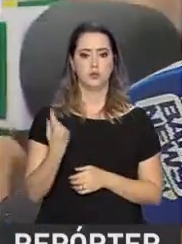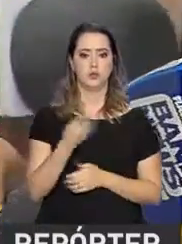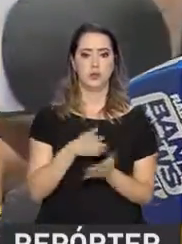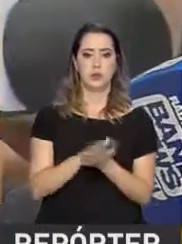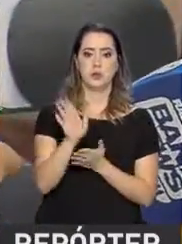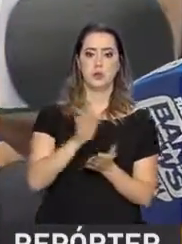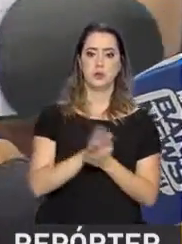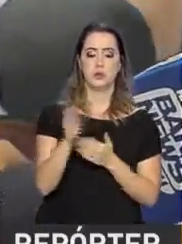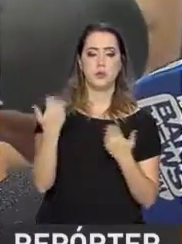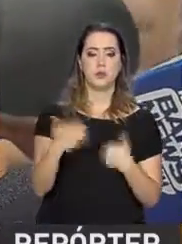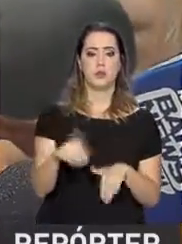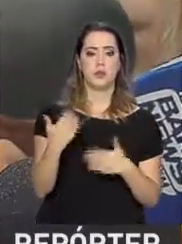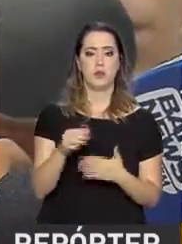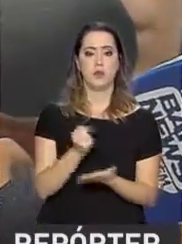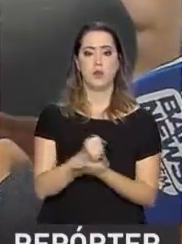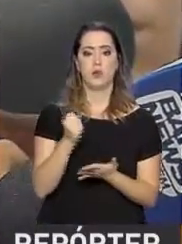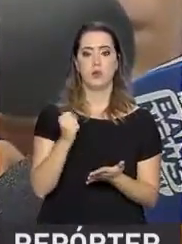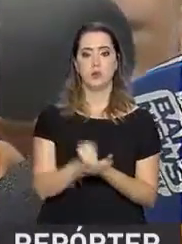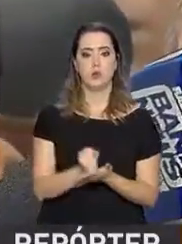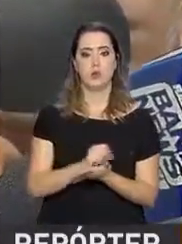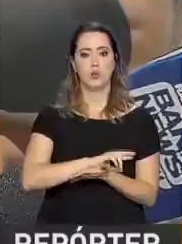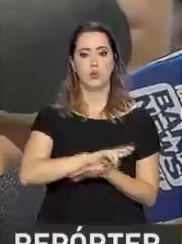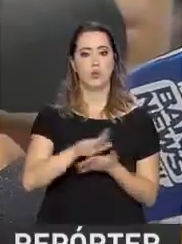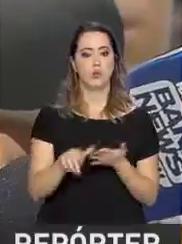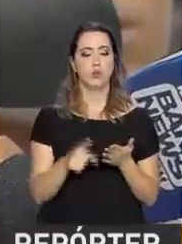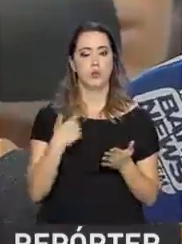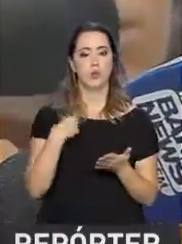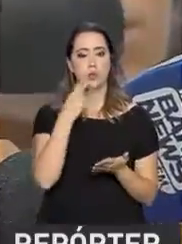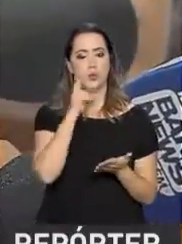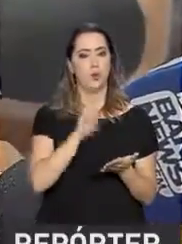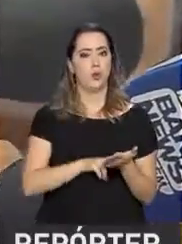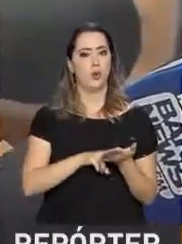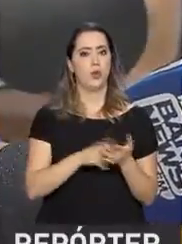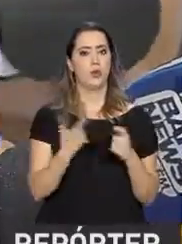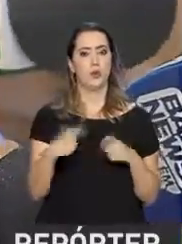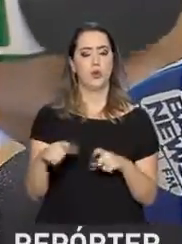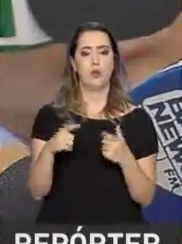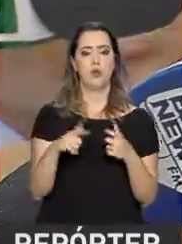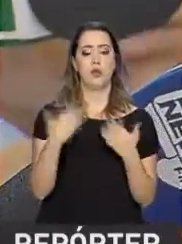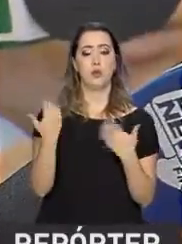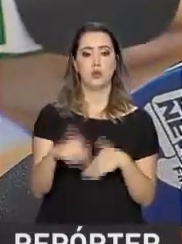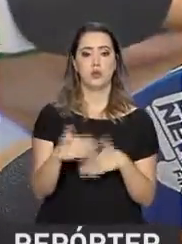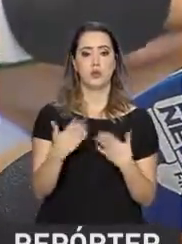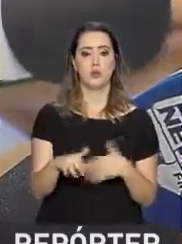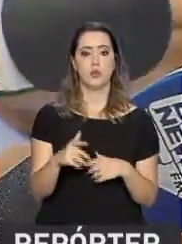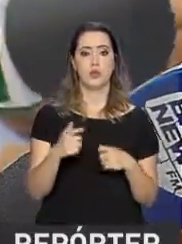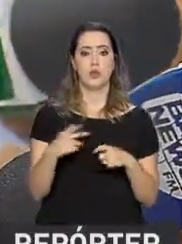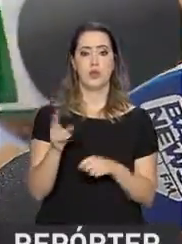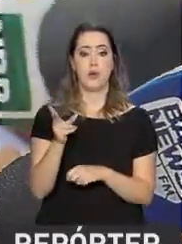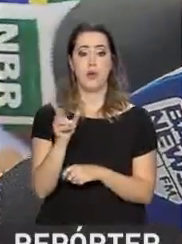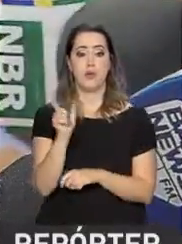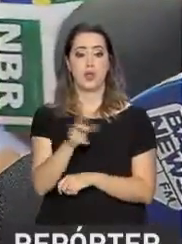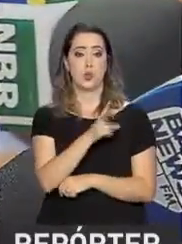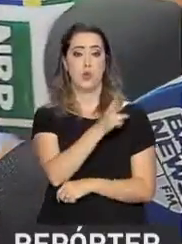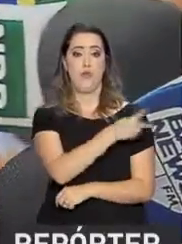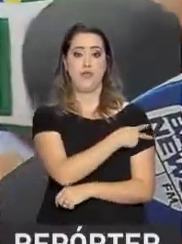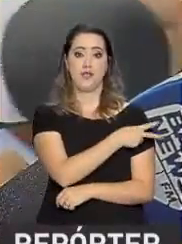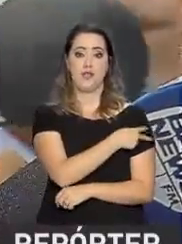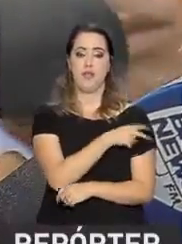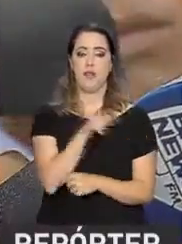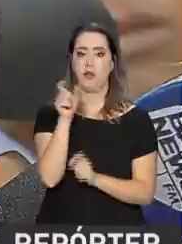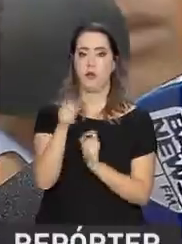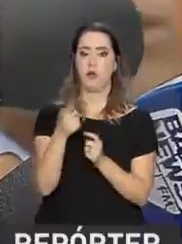prova contratamos as milhas do correio contratamos um local de aplicação os fios fiscais a a